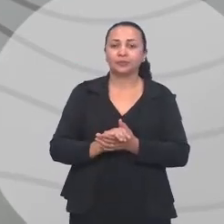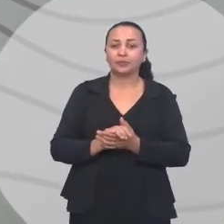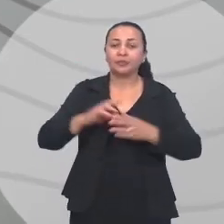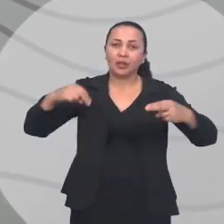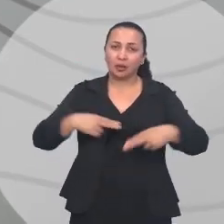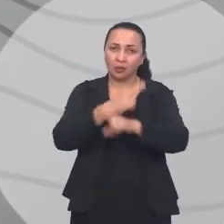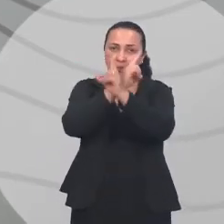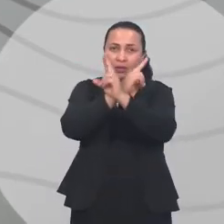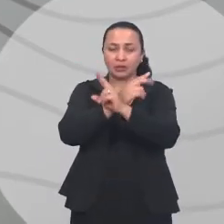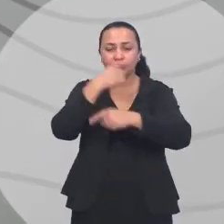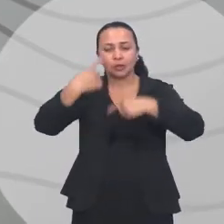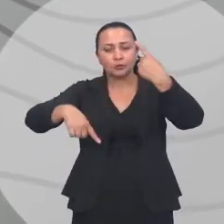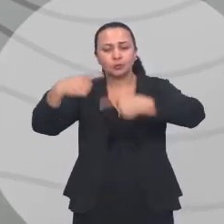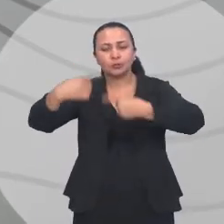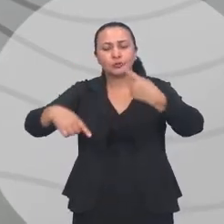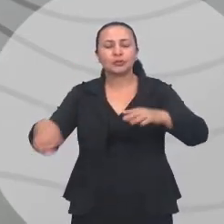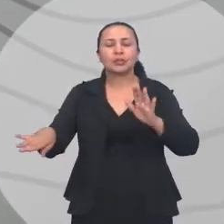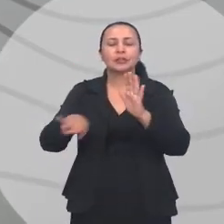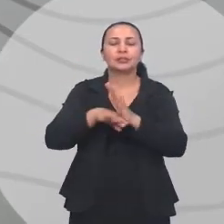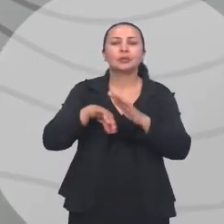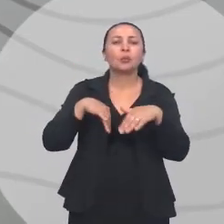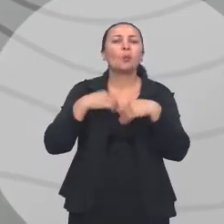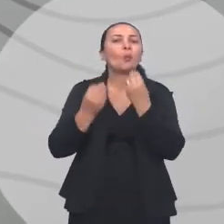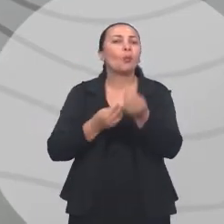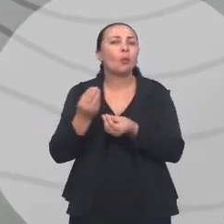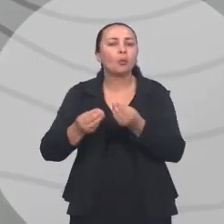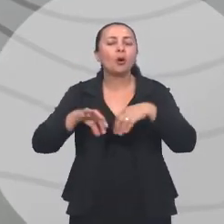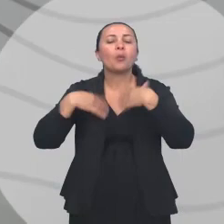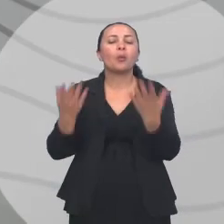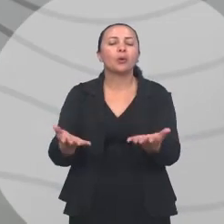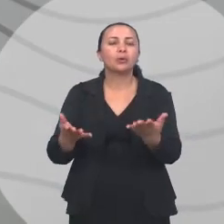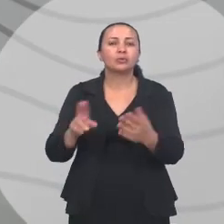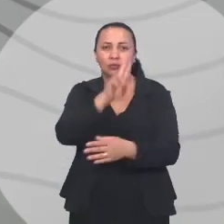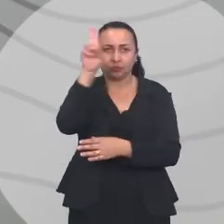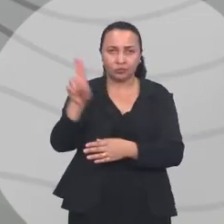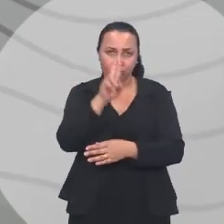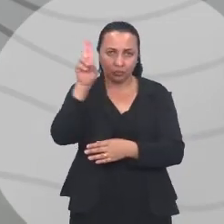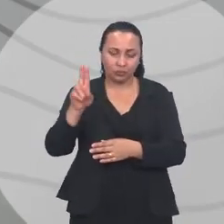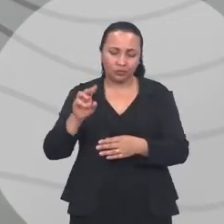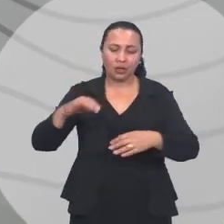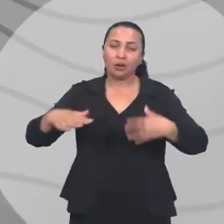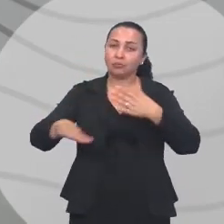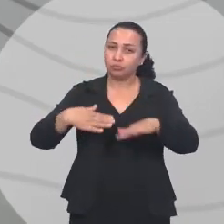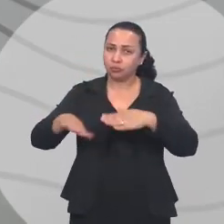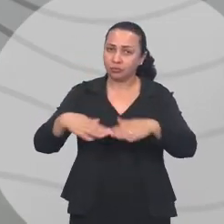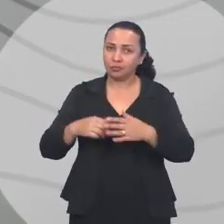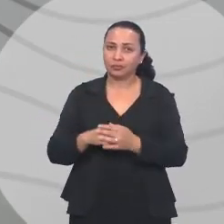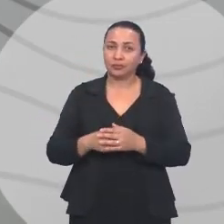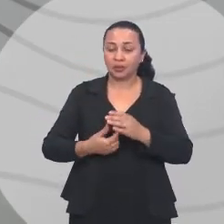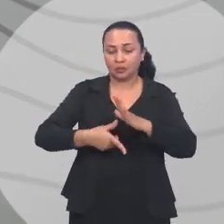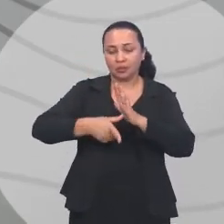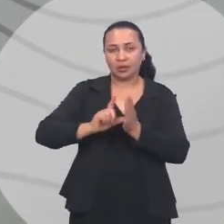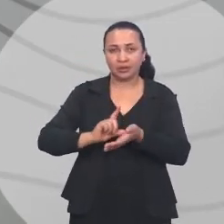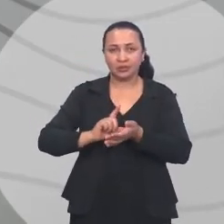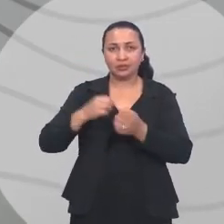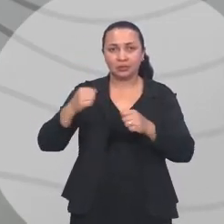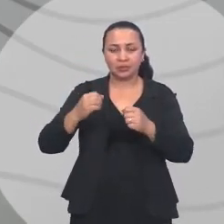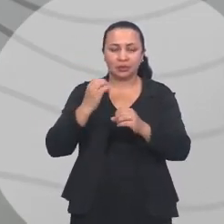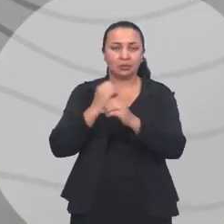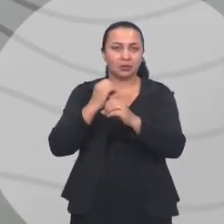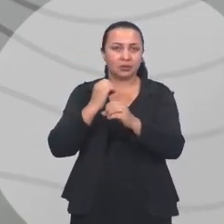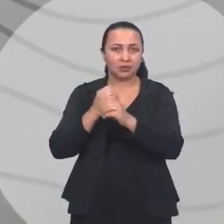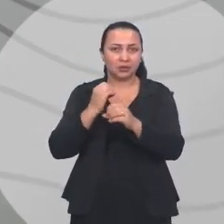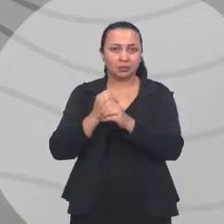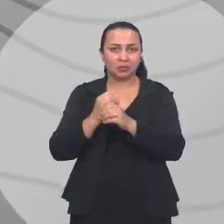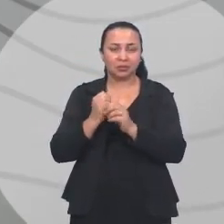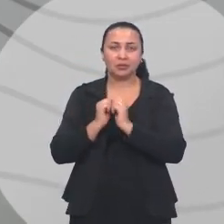vai utilizar essa flexibilidade né com relação ao calendário então a gente vai ter que fazer num primeiro momento o planejamento isso vai